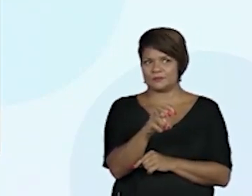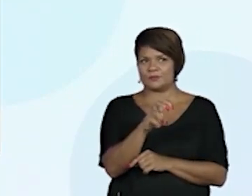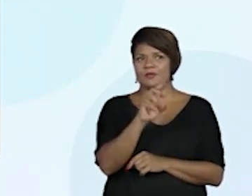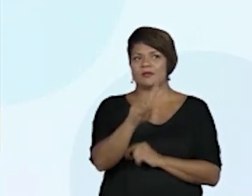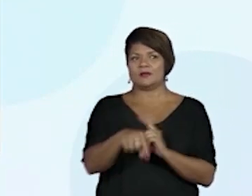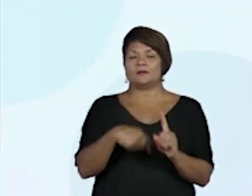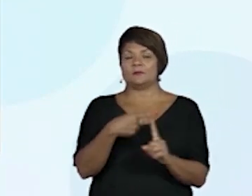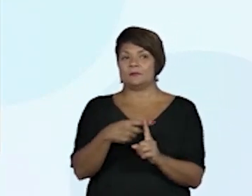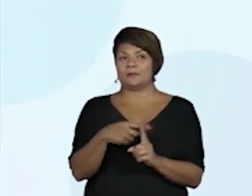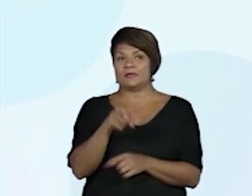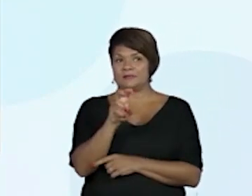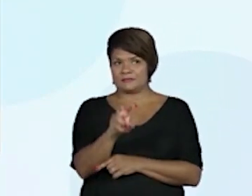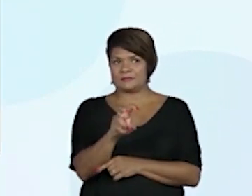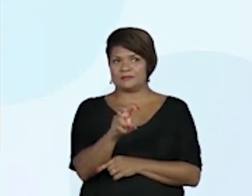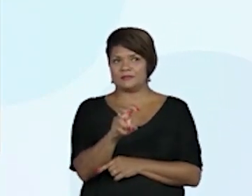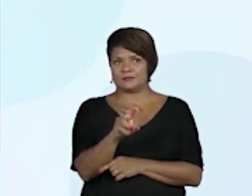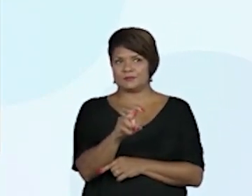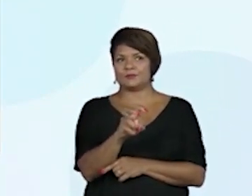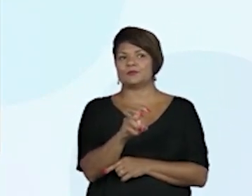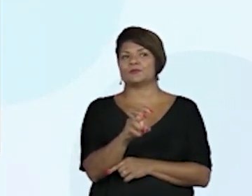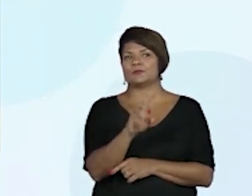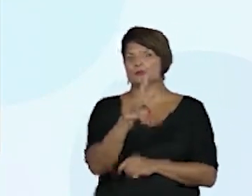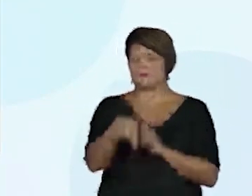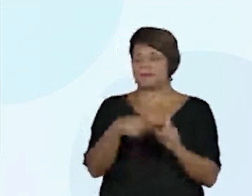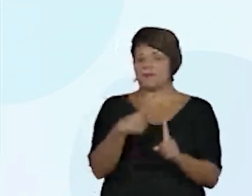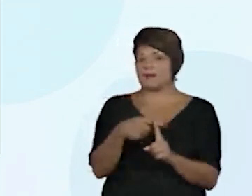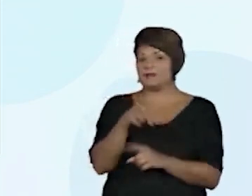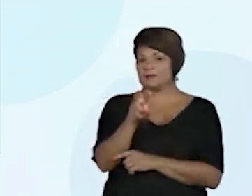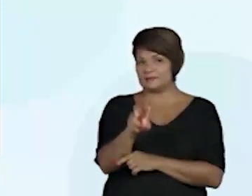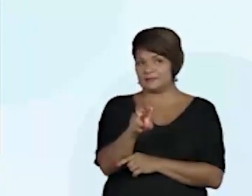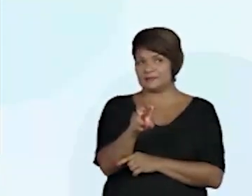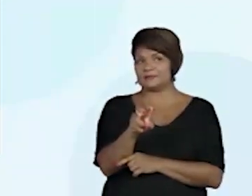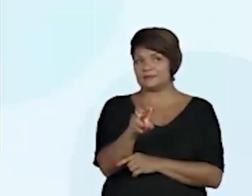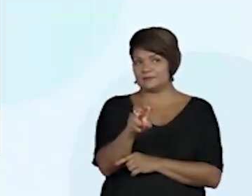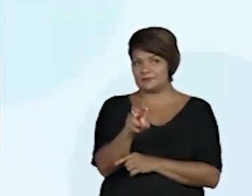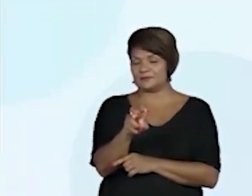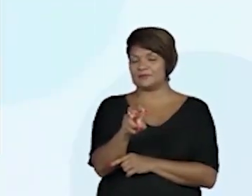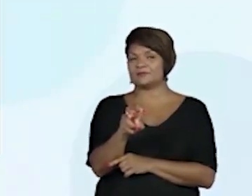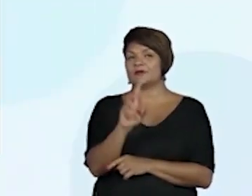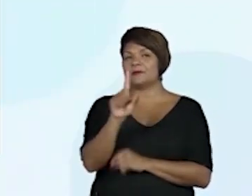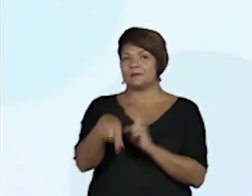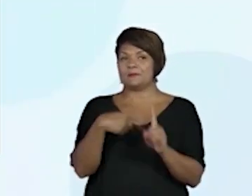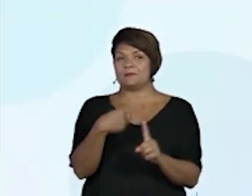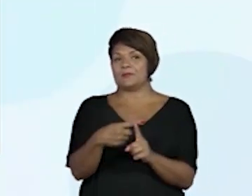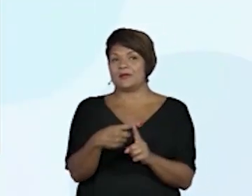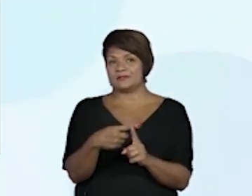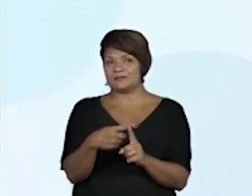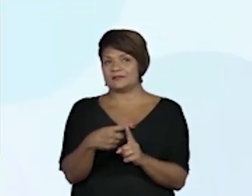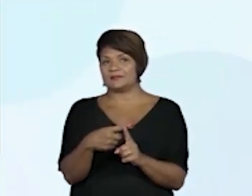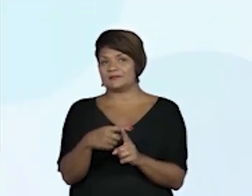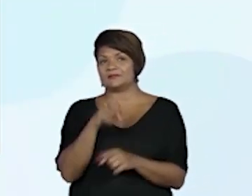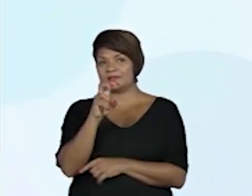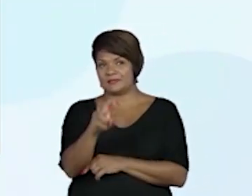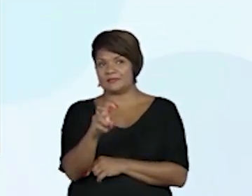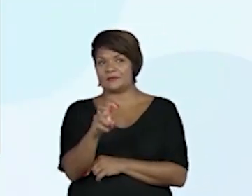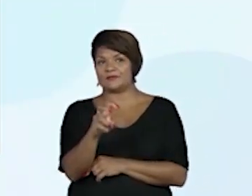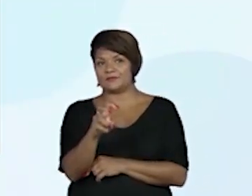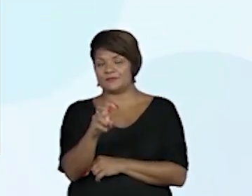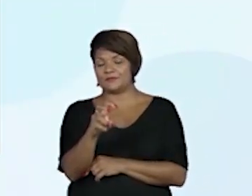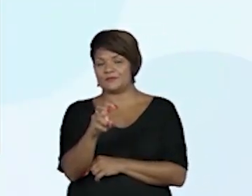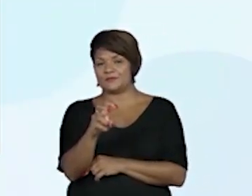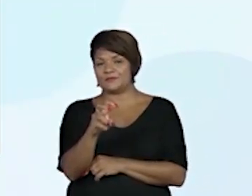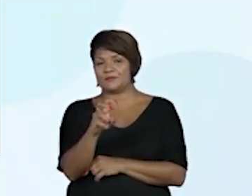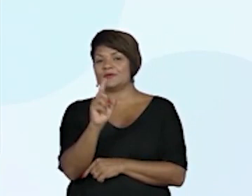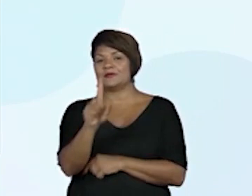5. Mais 5, temos 15. Mais 5, temos 20. Mais 5. E mais